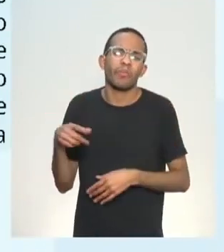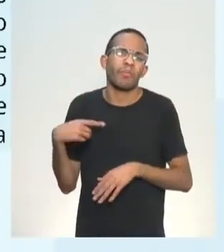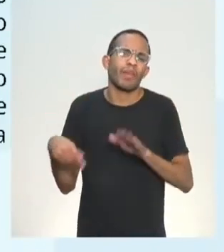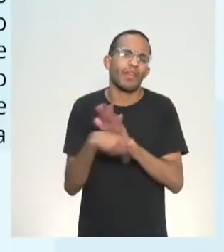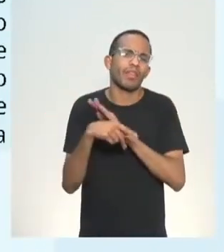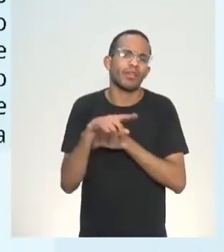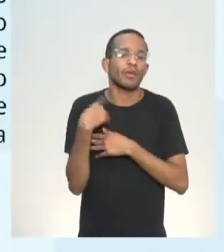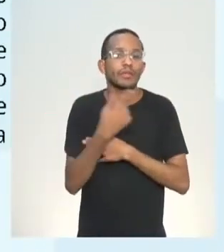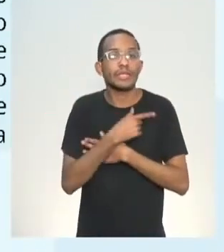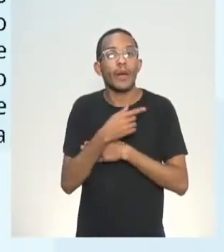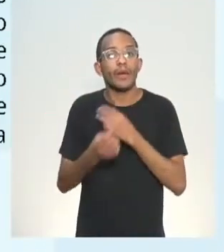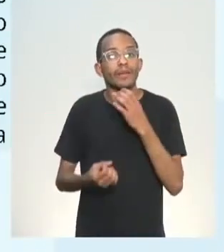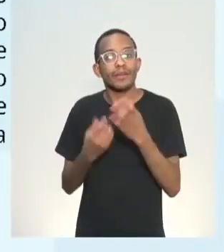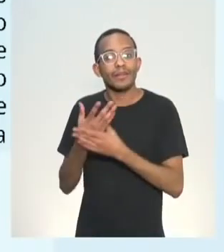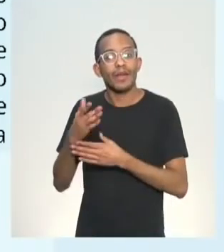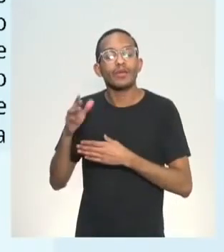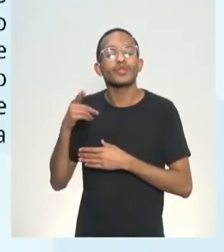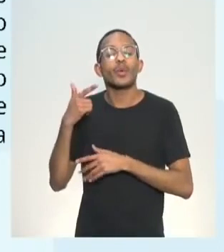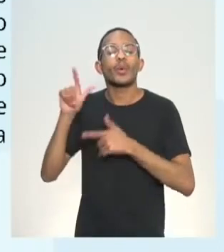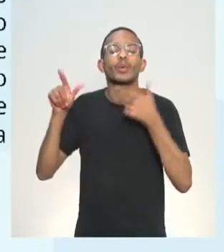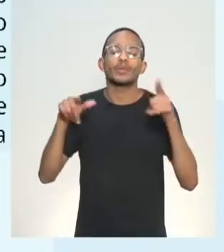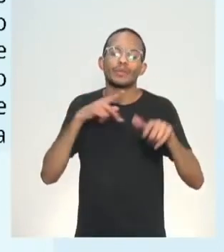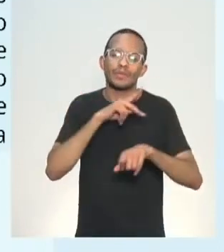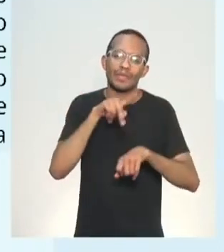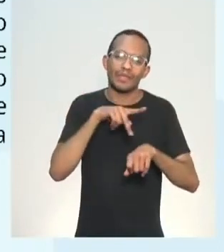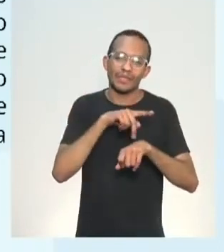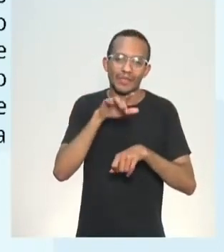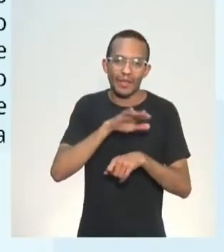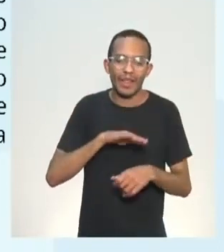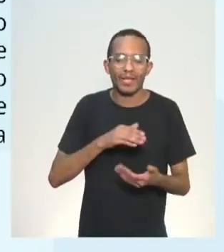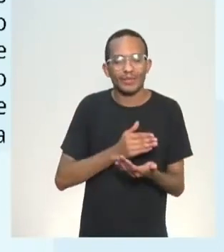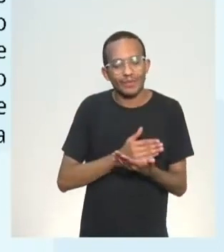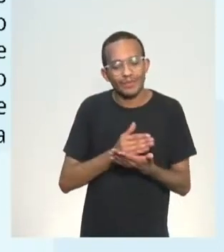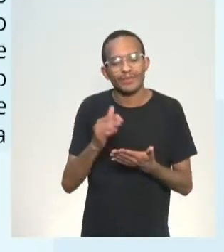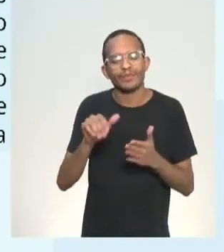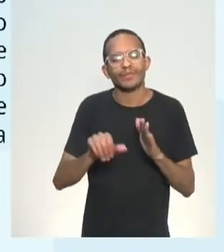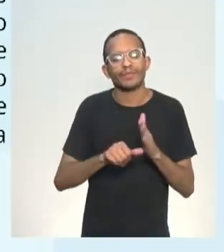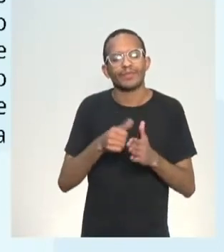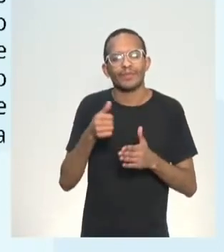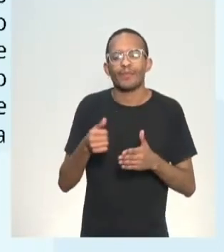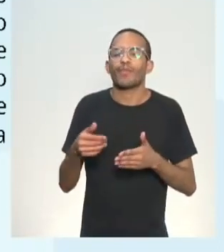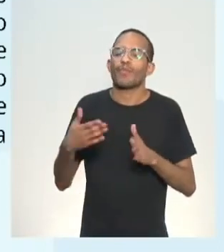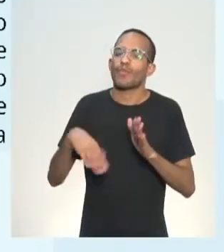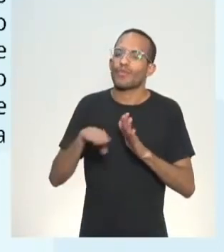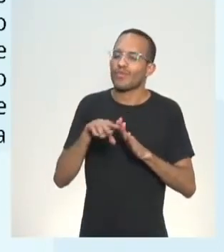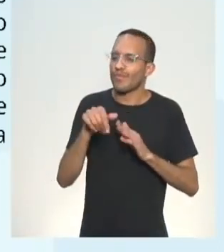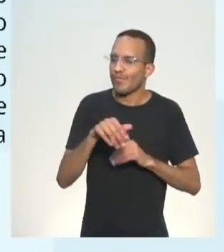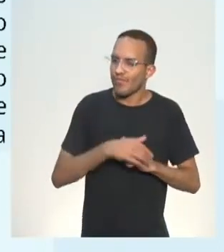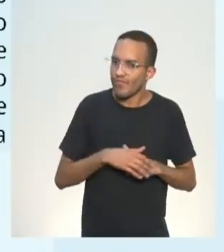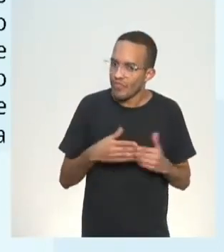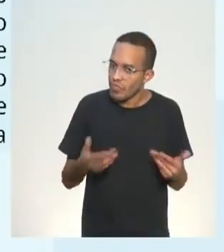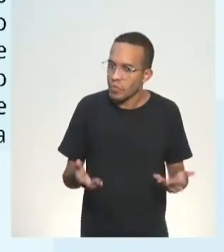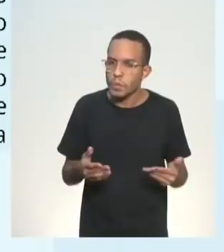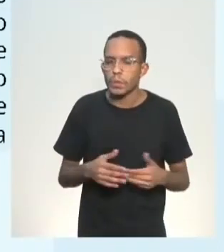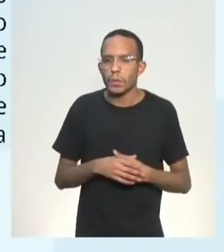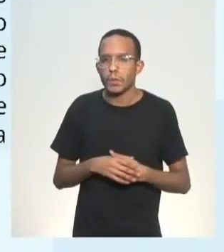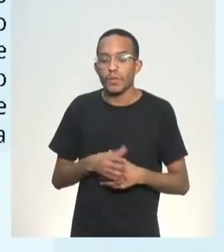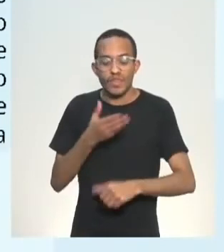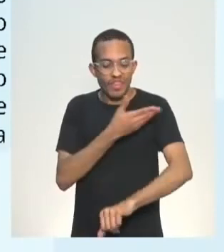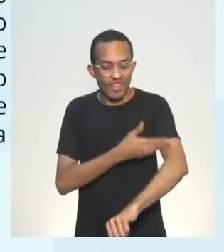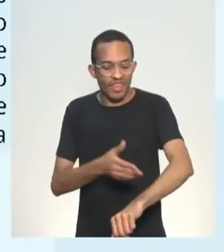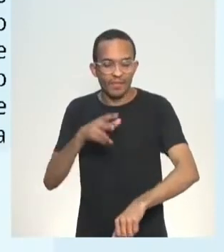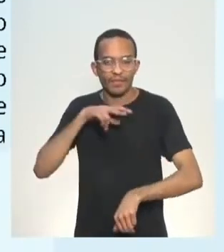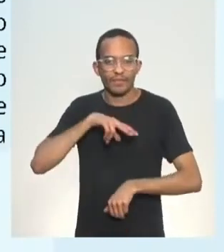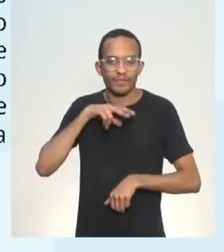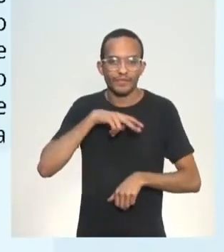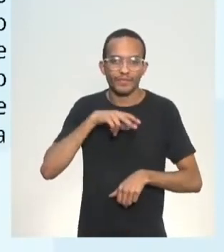Não. São invenções que chegam de fora justamente com esses primeiros imigrantes que vão chegando aqui. Tá certo? Então, um hábito português,